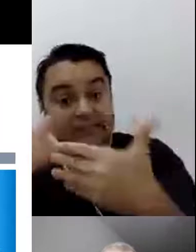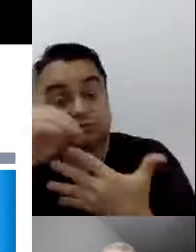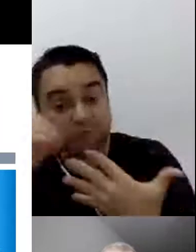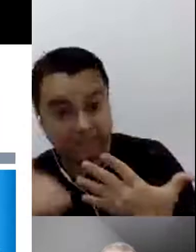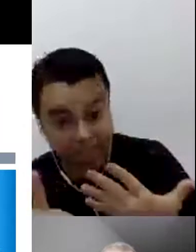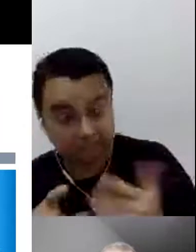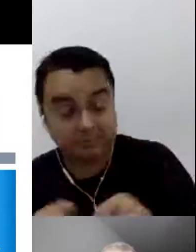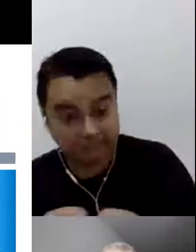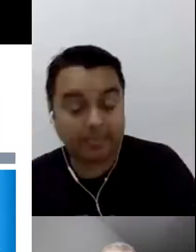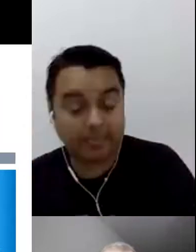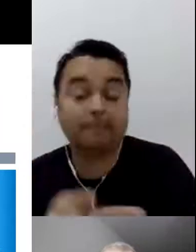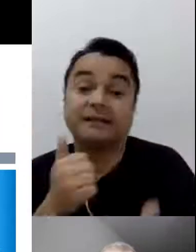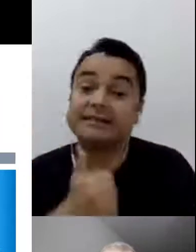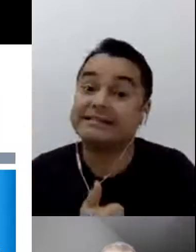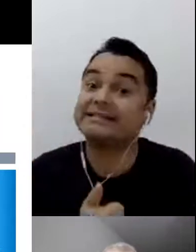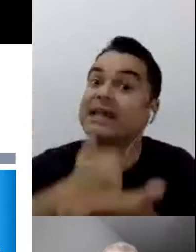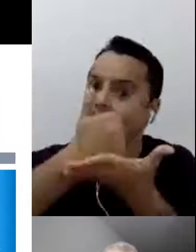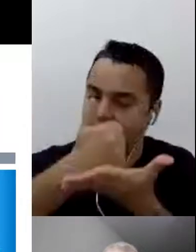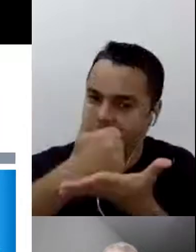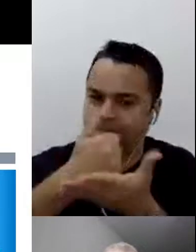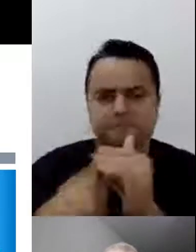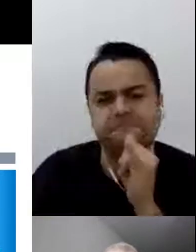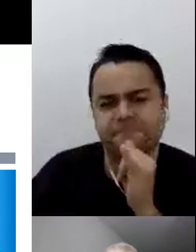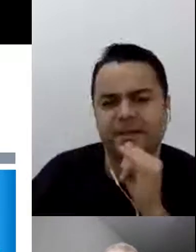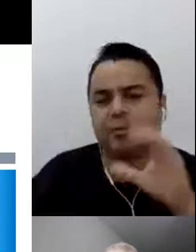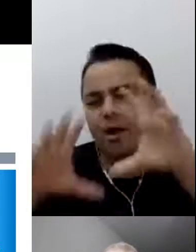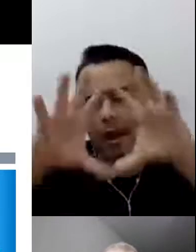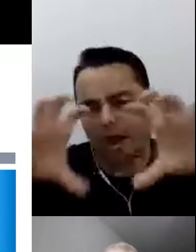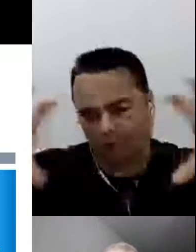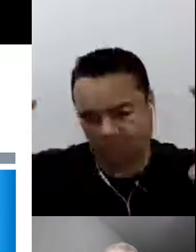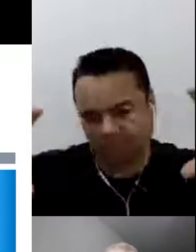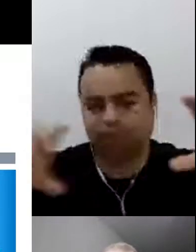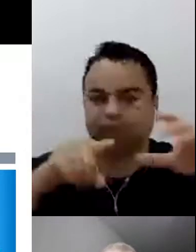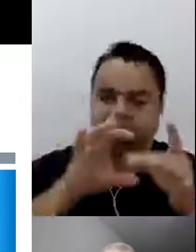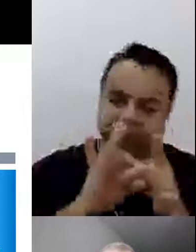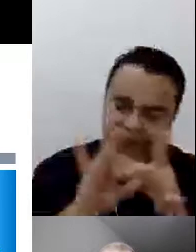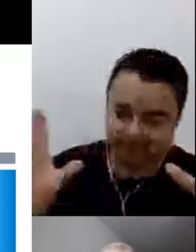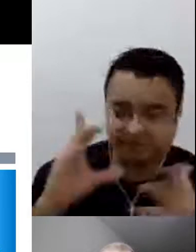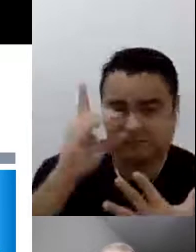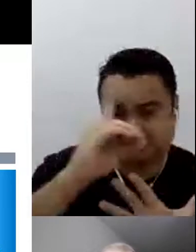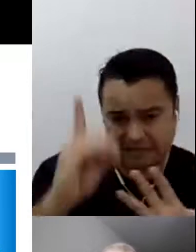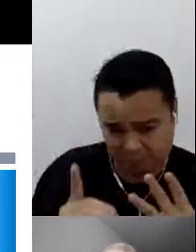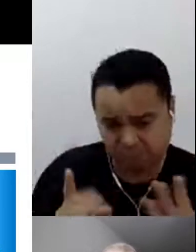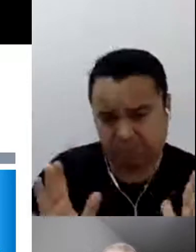dados, salva ele em algum lugar, por exemplo, cloud, você tem a disponibilidade desse dado, então,